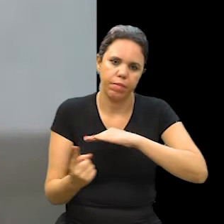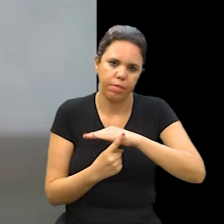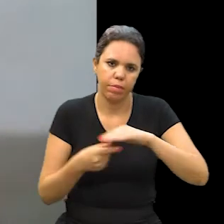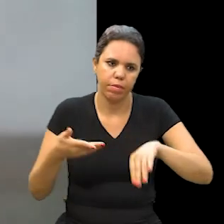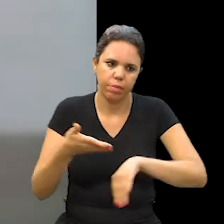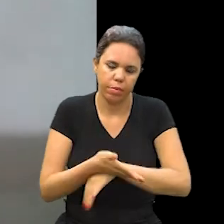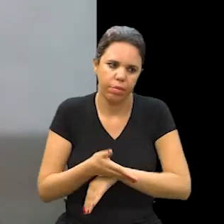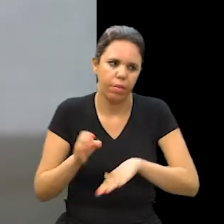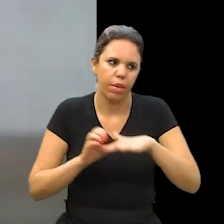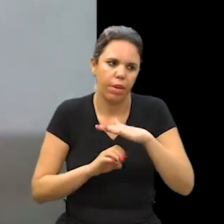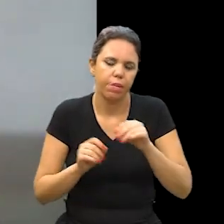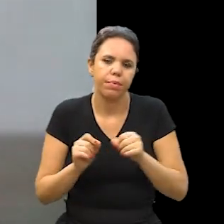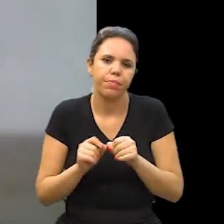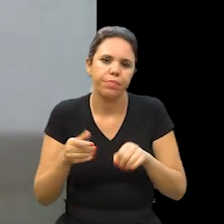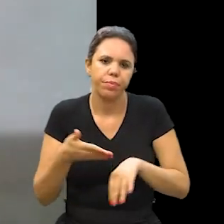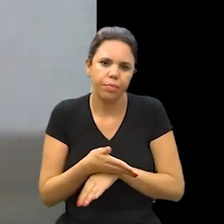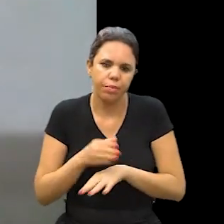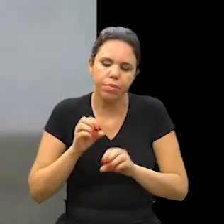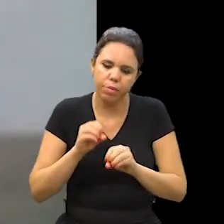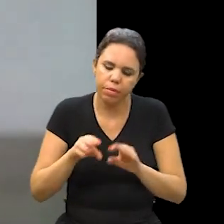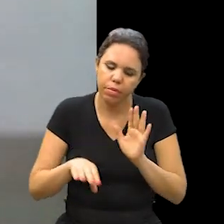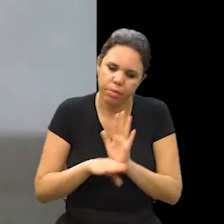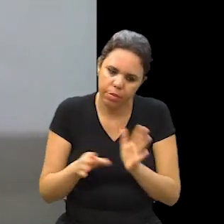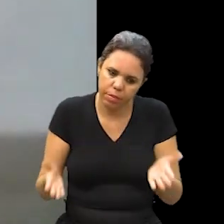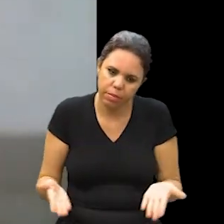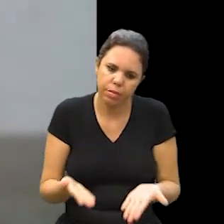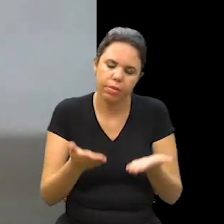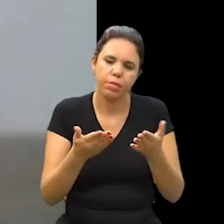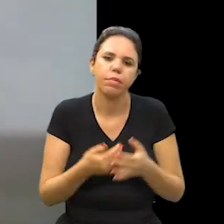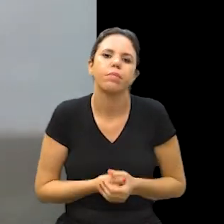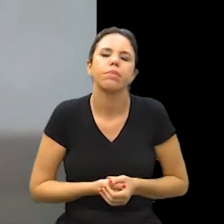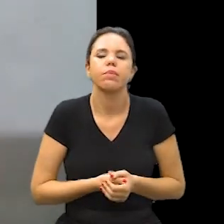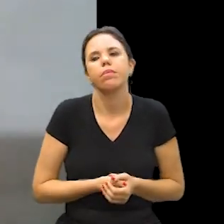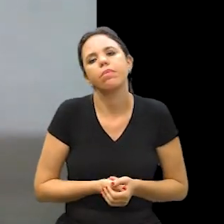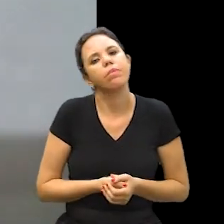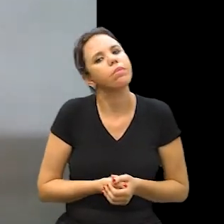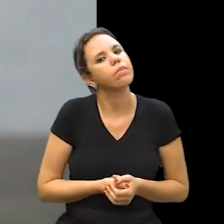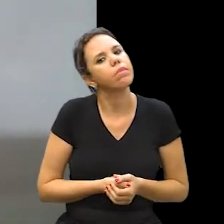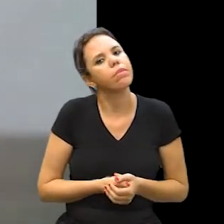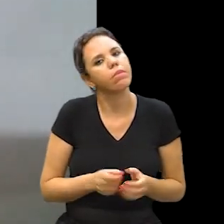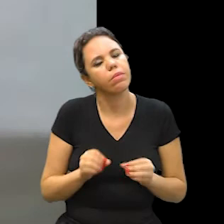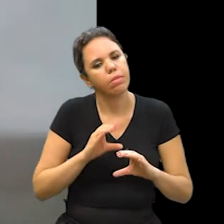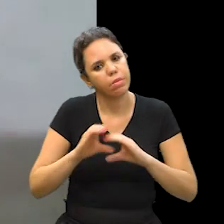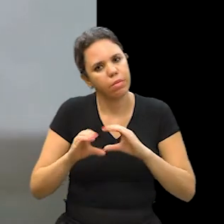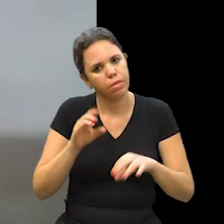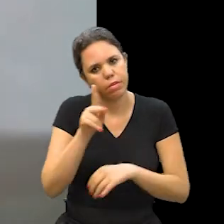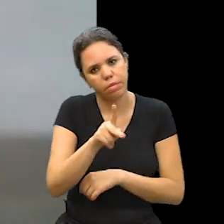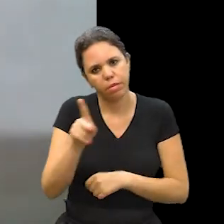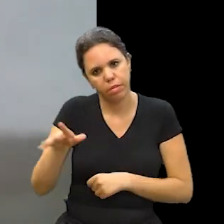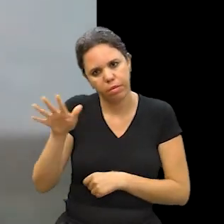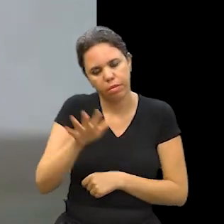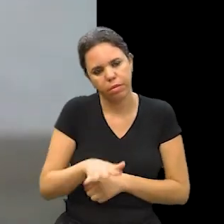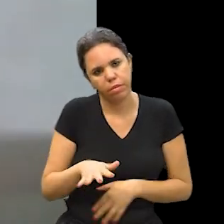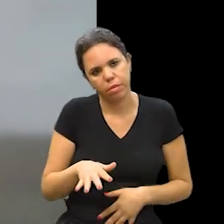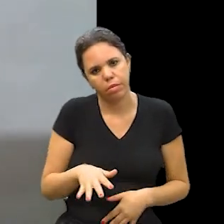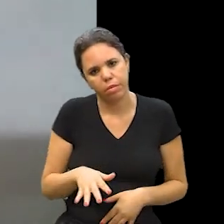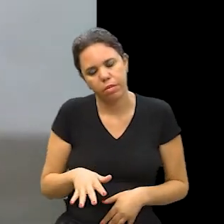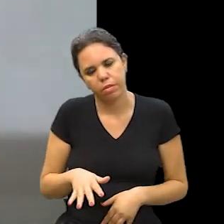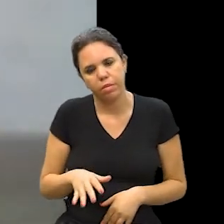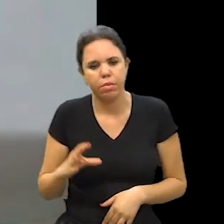da rede educacional, a gente também ajuda, né? Faz essa ponte com os professores, com